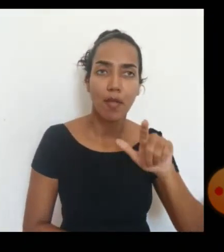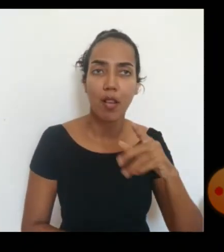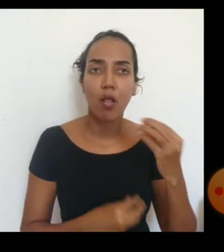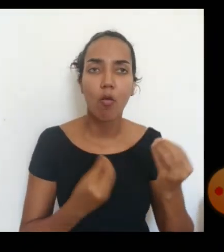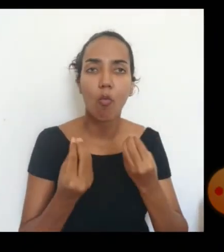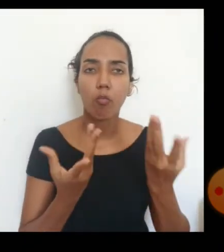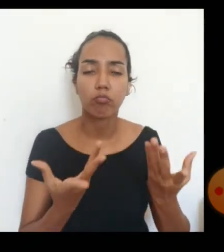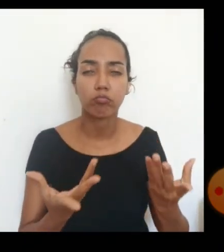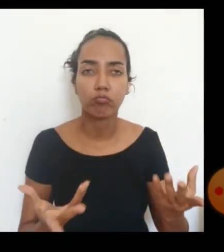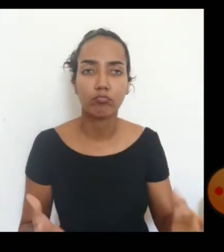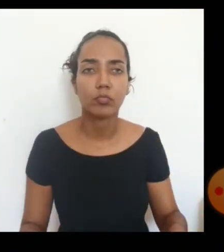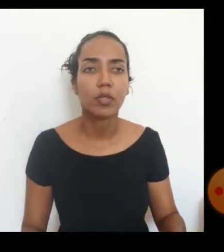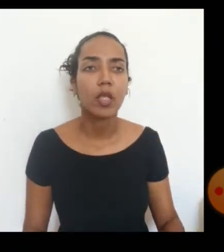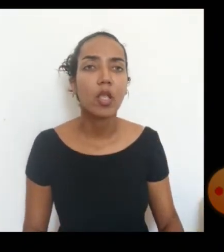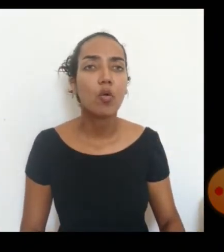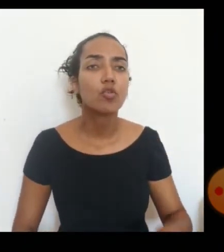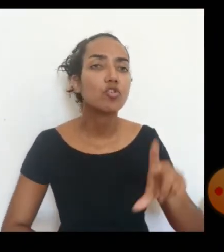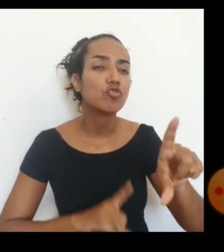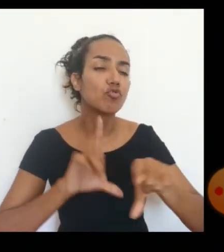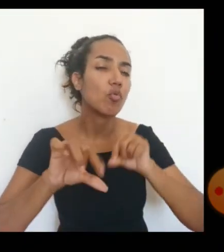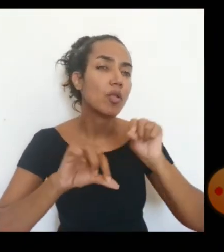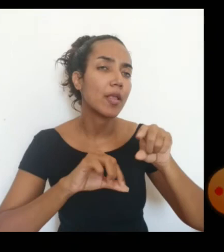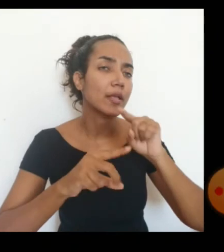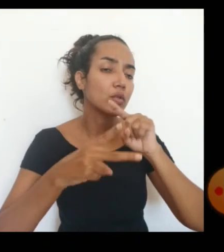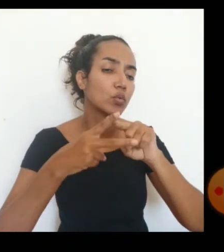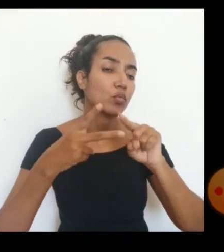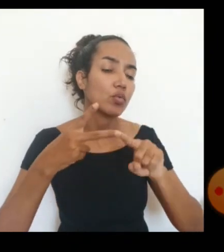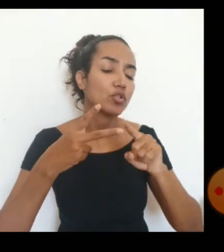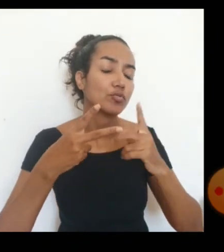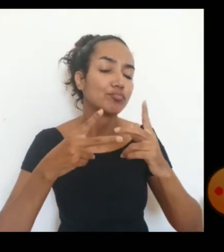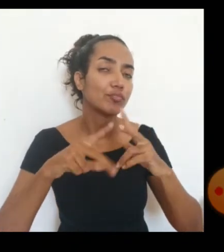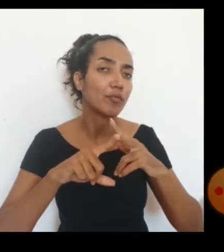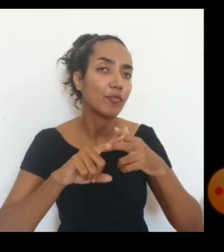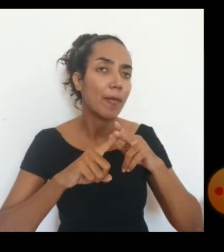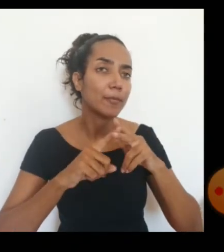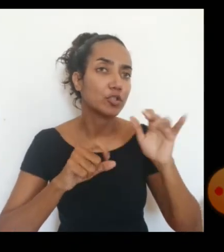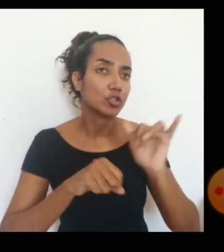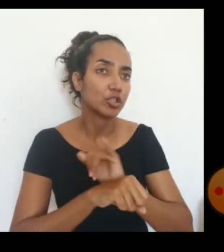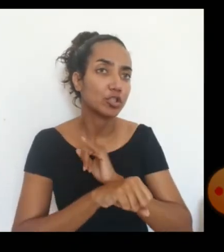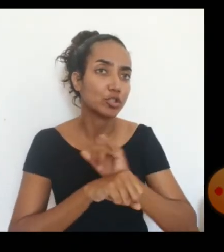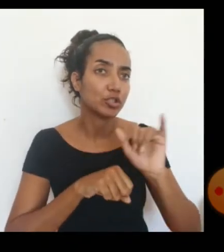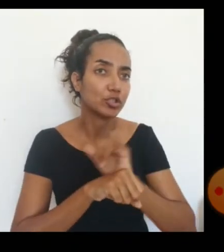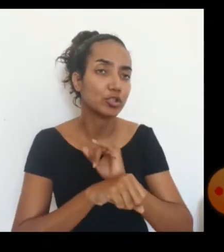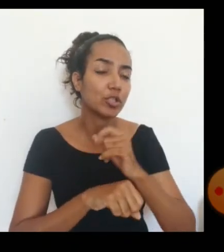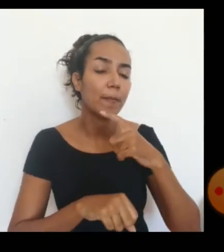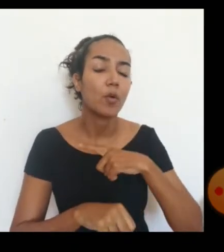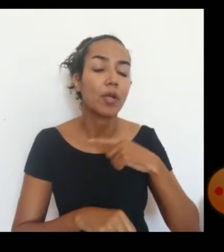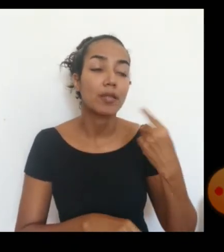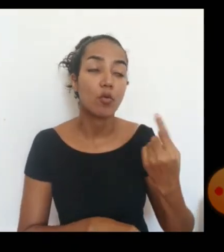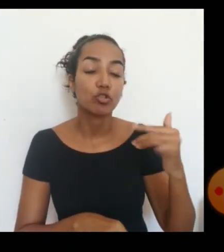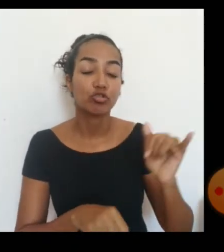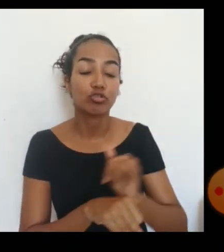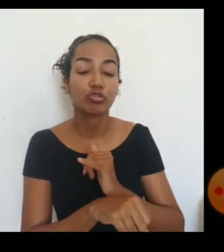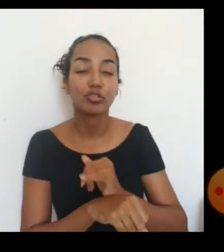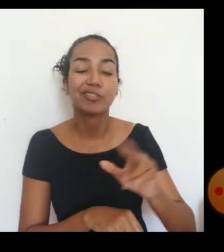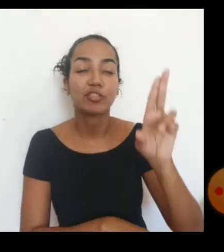que ela é bem utilizada e é uma ferramenta desktop, ou seja, você vai baixar e instalar na sua máquina, que é